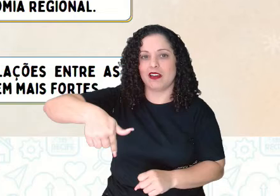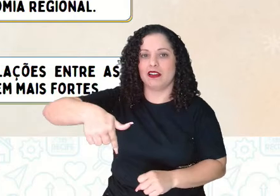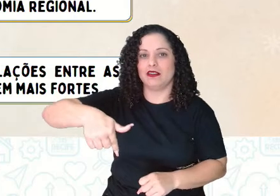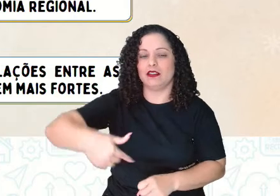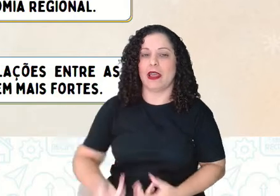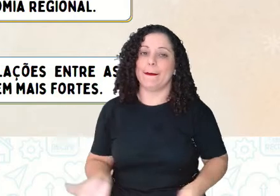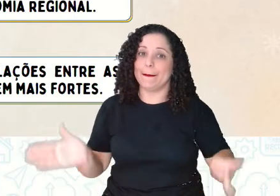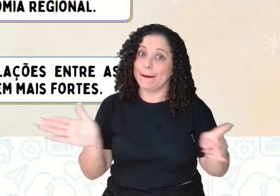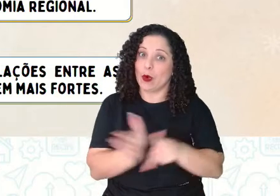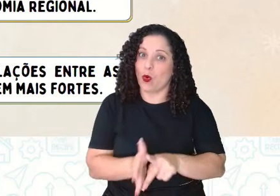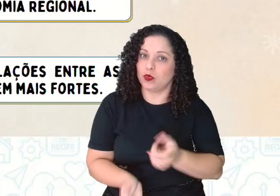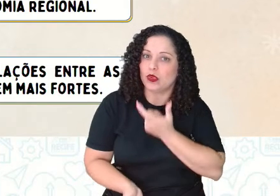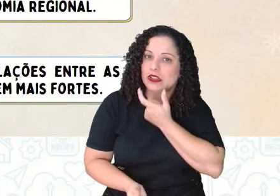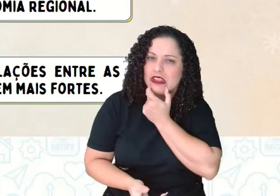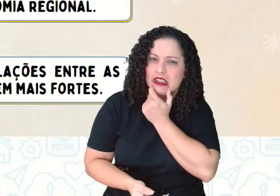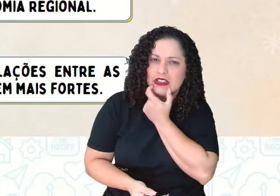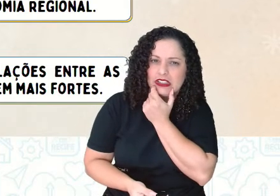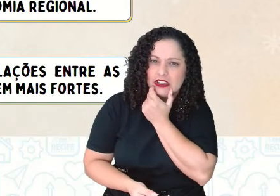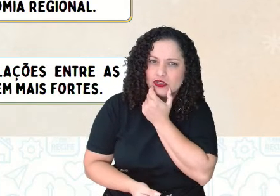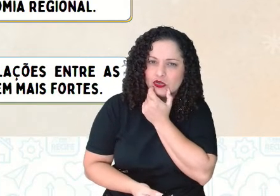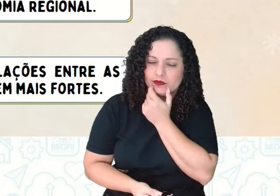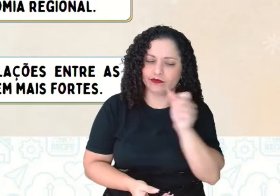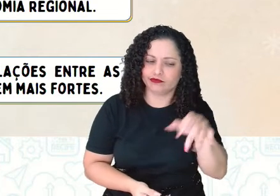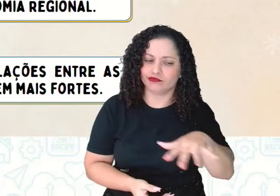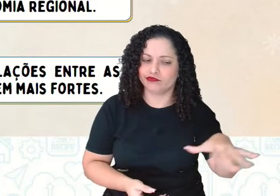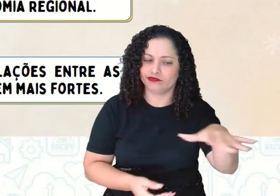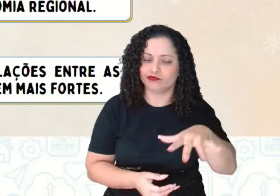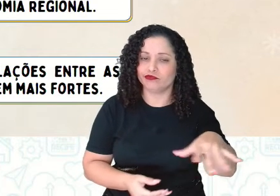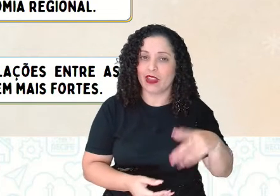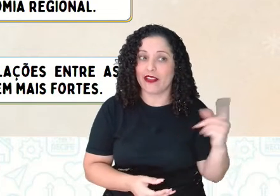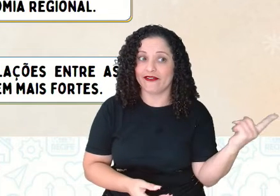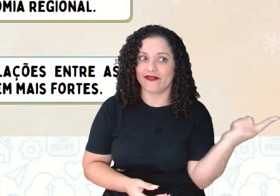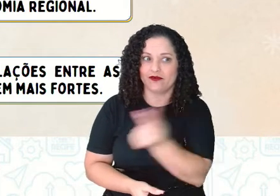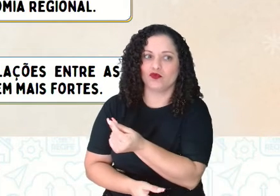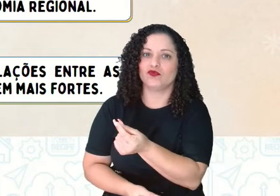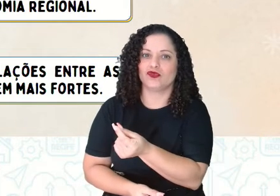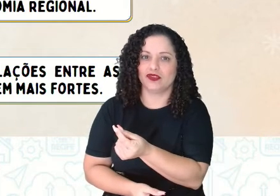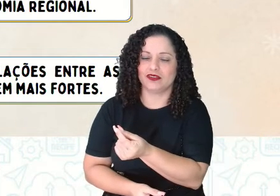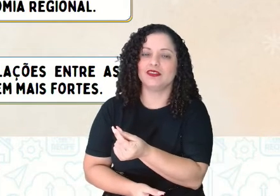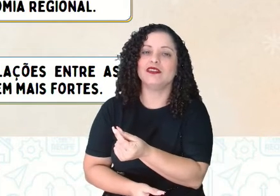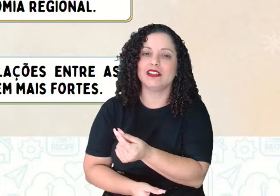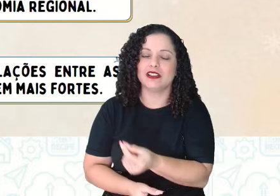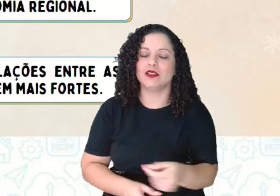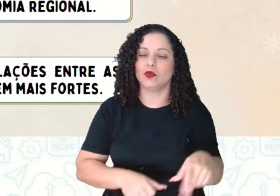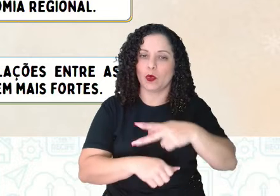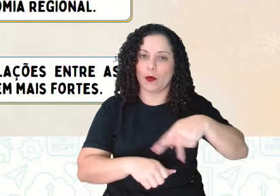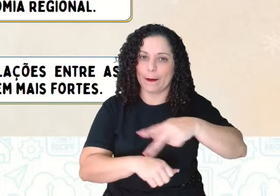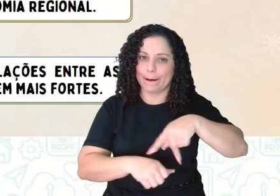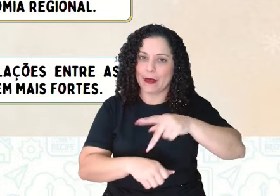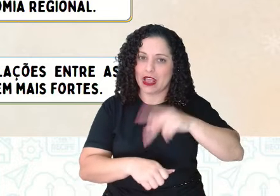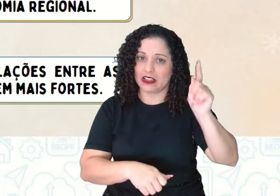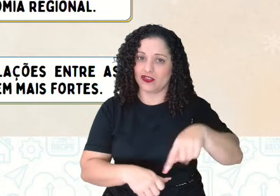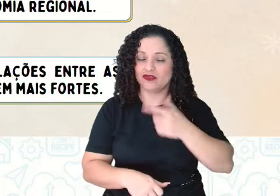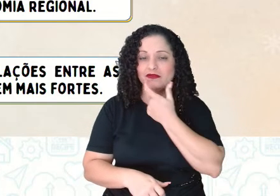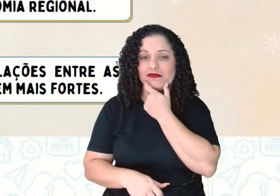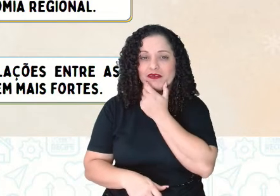colonos ingleses, como a gente viu no início da aula, que fugiram do seu país natal de um